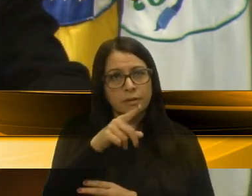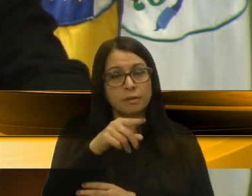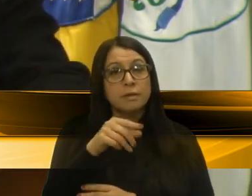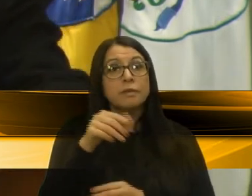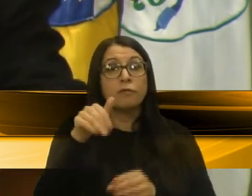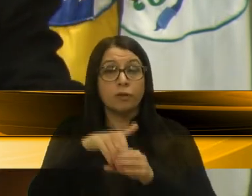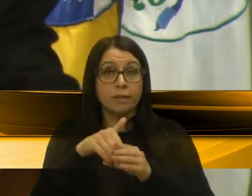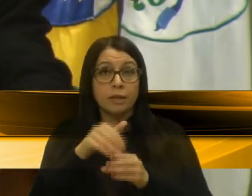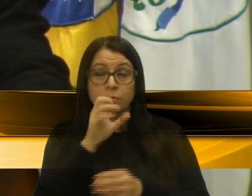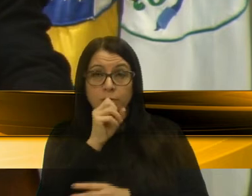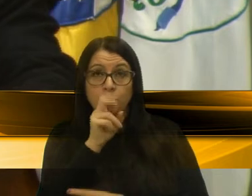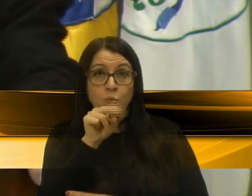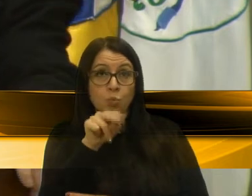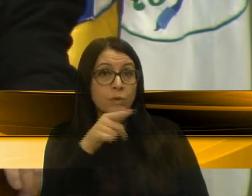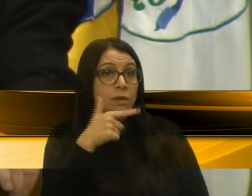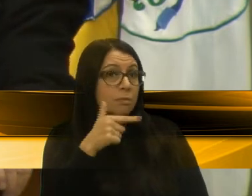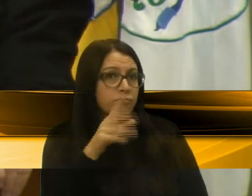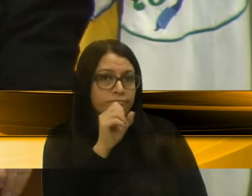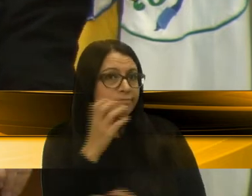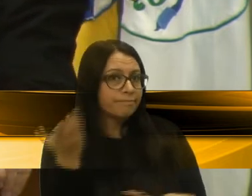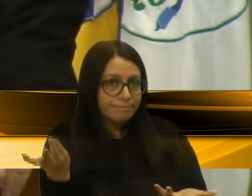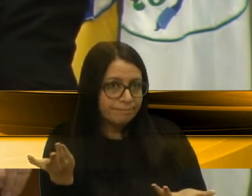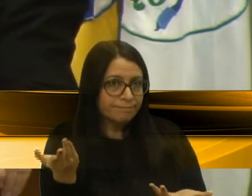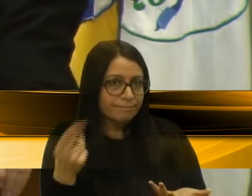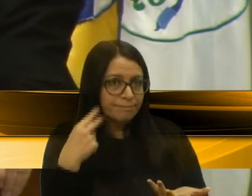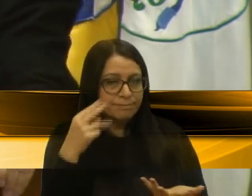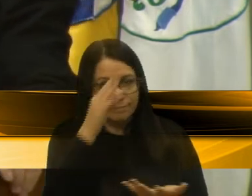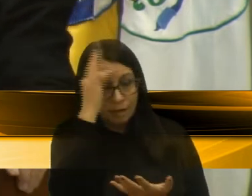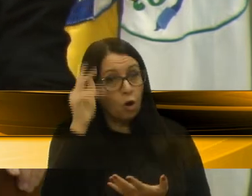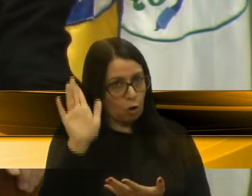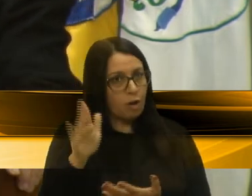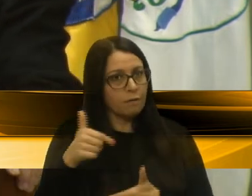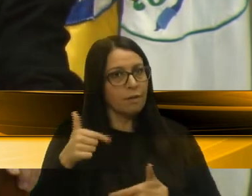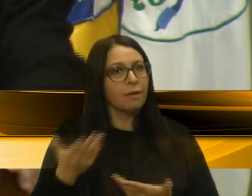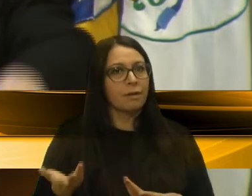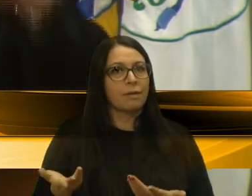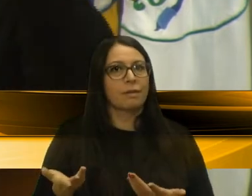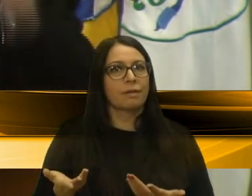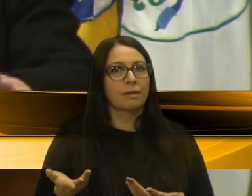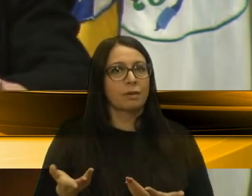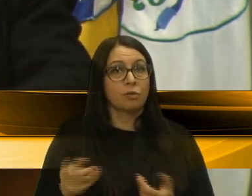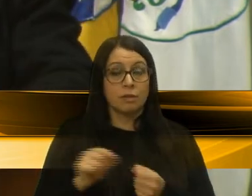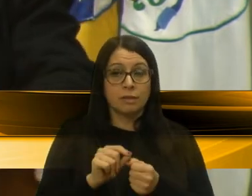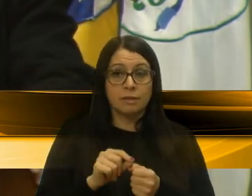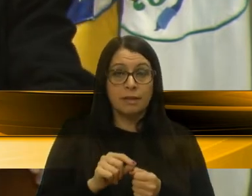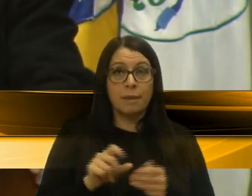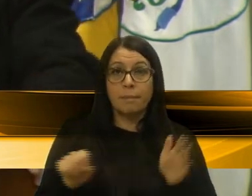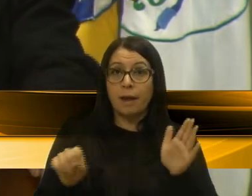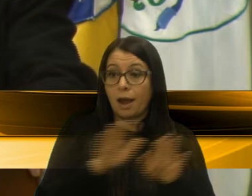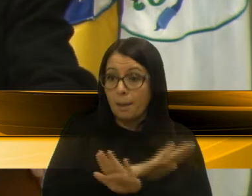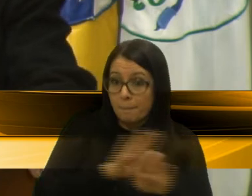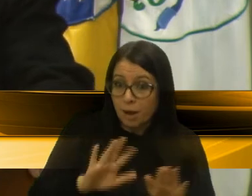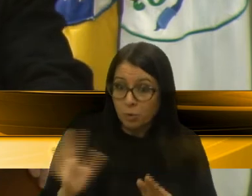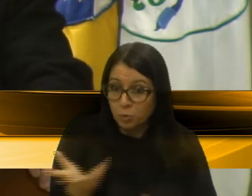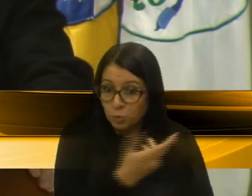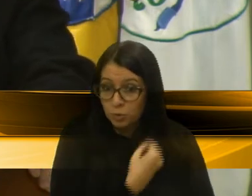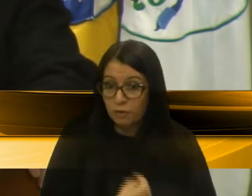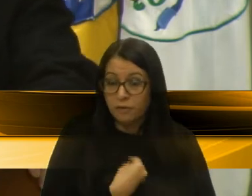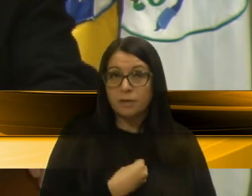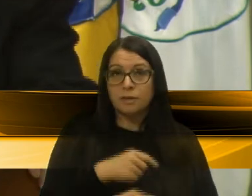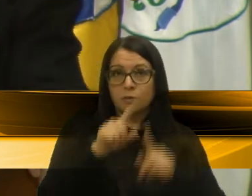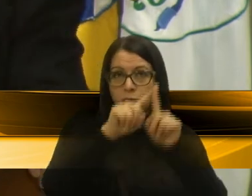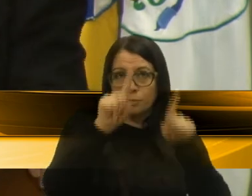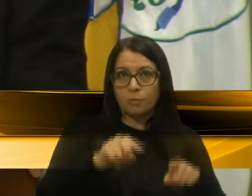no sábado. Nunca trabalharam no sábado, né, vereador Gustavo Doig? Agora vão trabalhar. Quando é para ferrar com os pobres, até no sábado eles